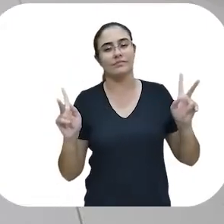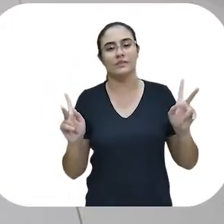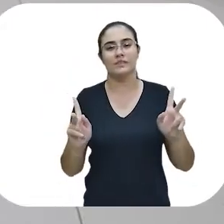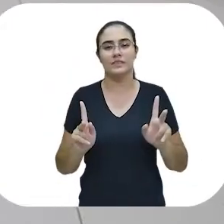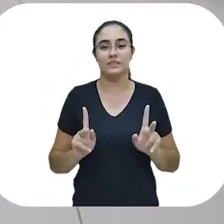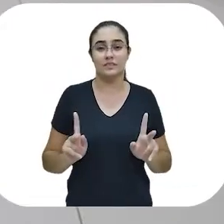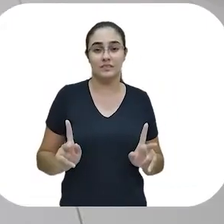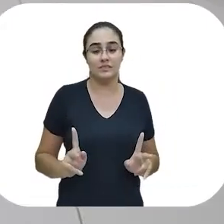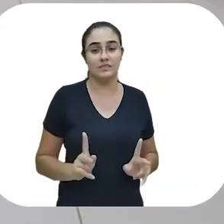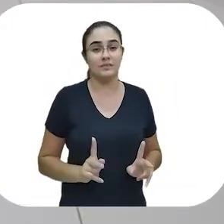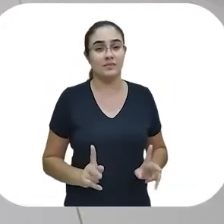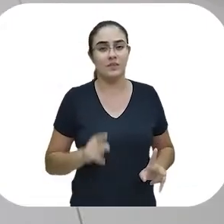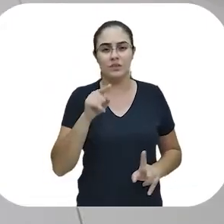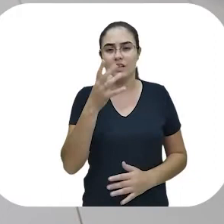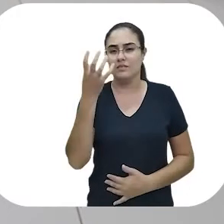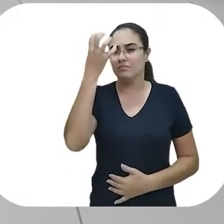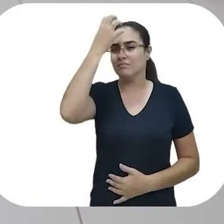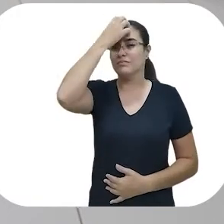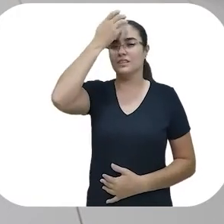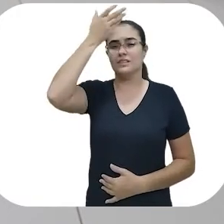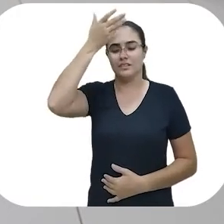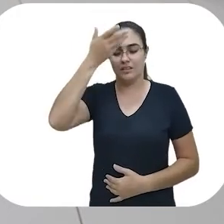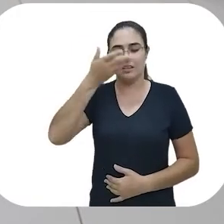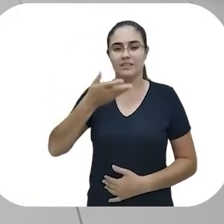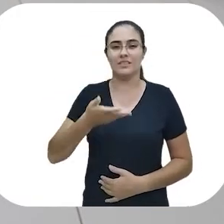eu, príncipe aqui,